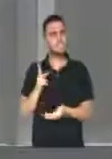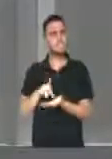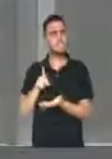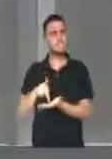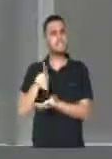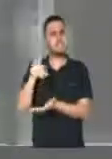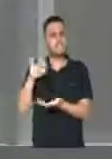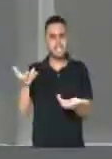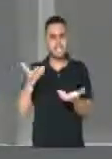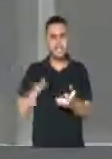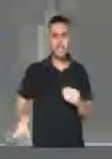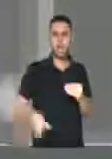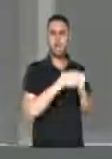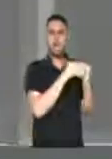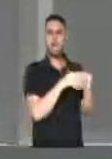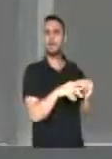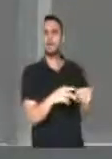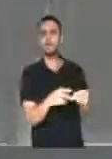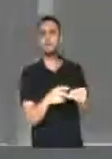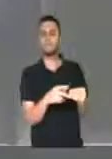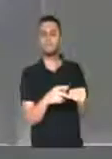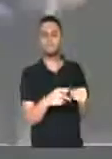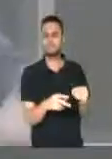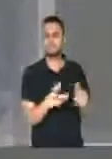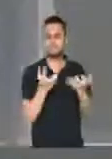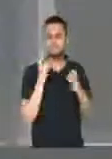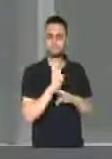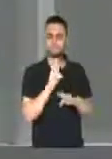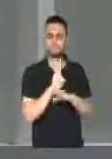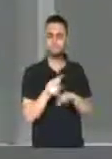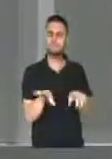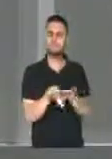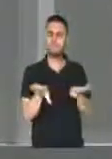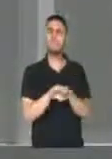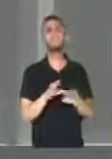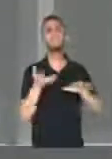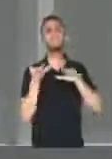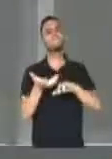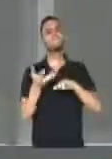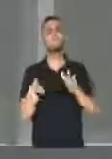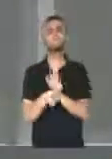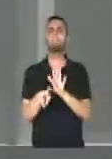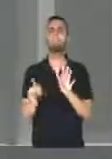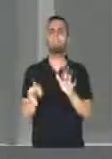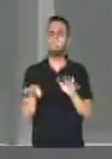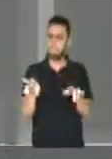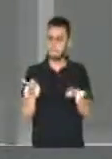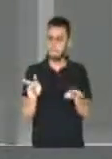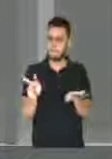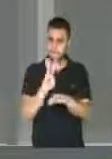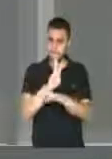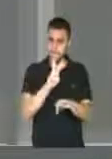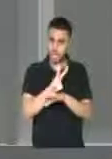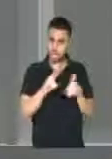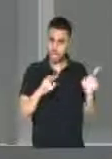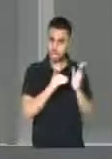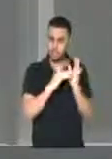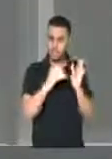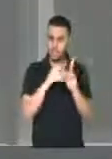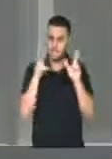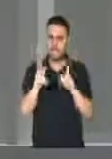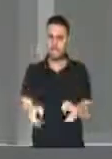somar à iniciativa, defendendo inclusive o parlamento, defendendo o Senado